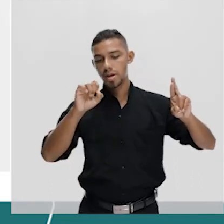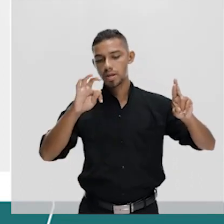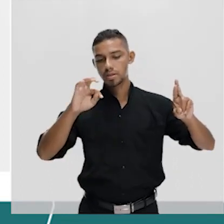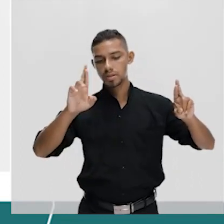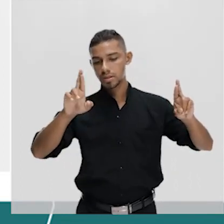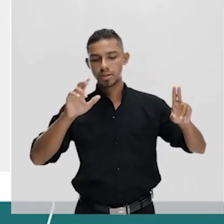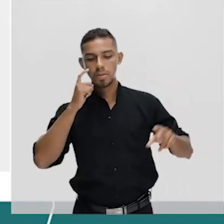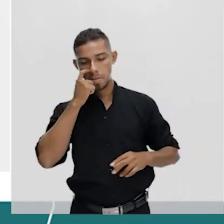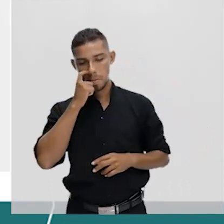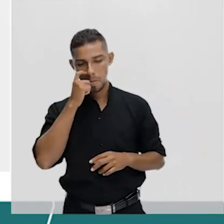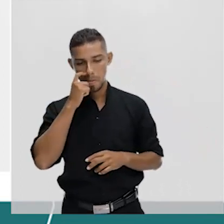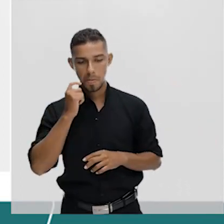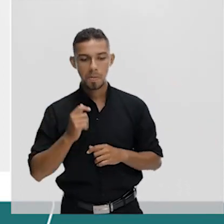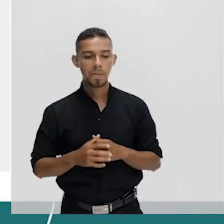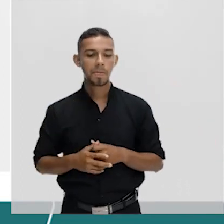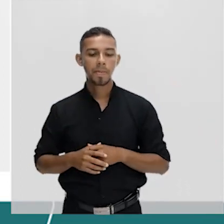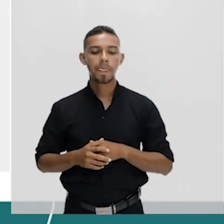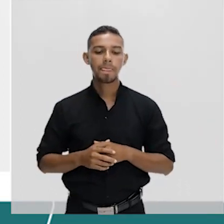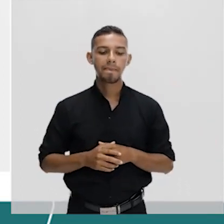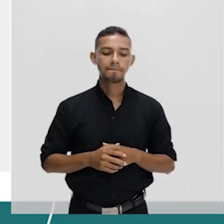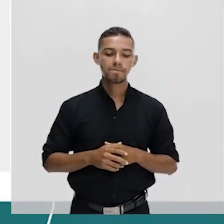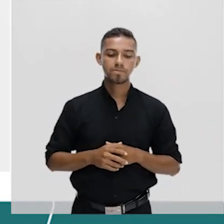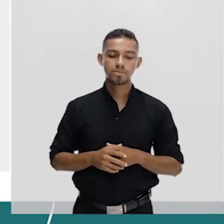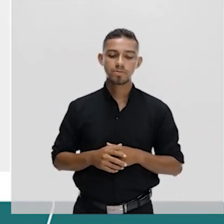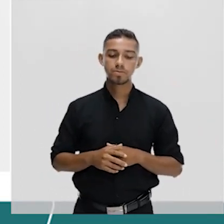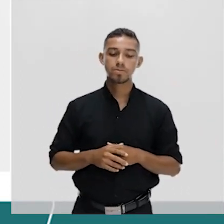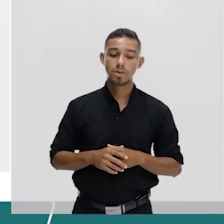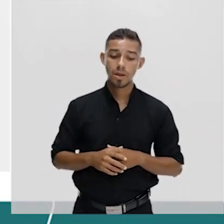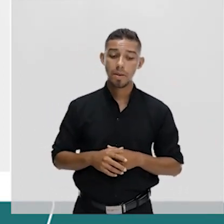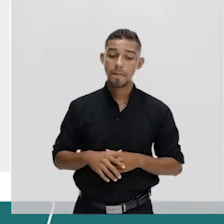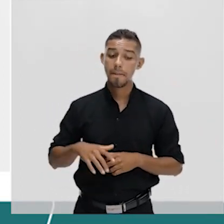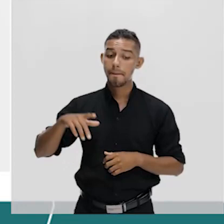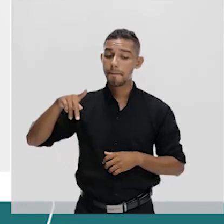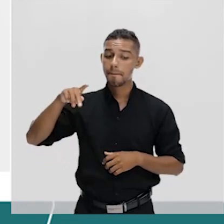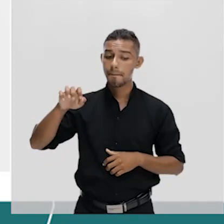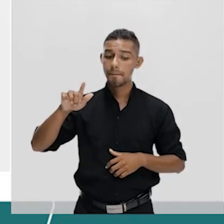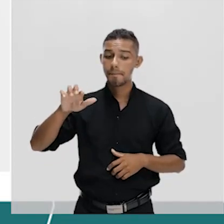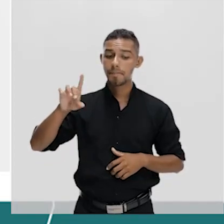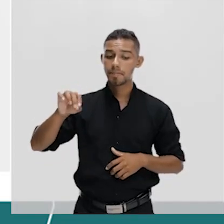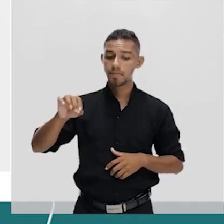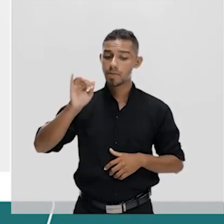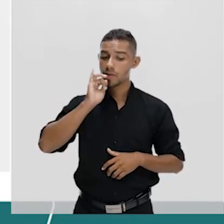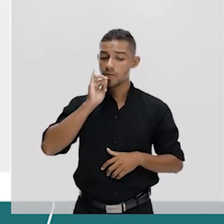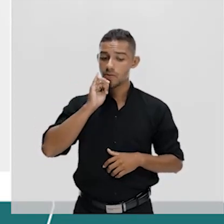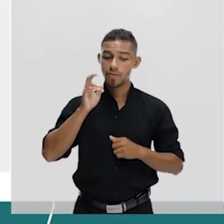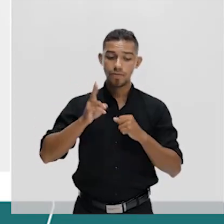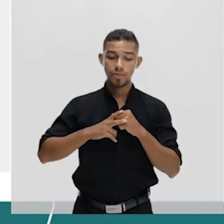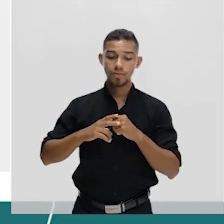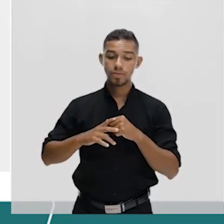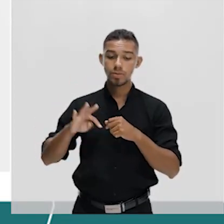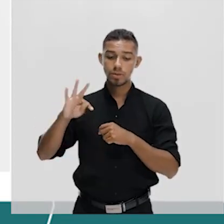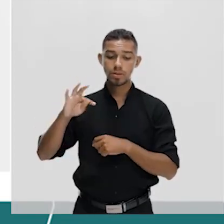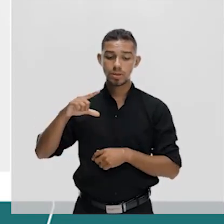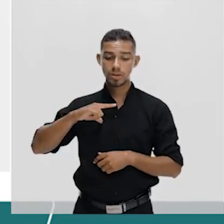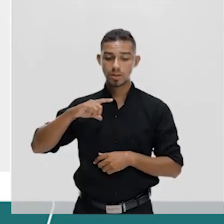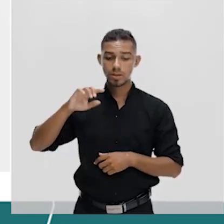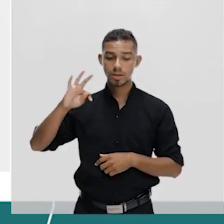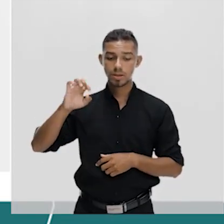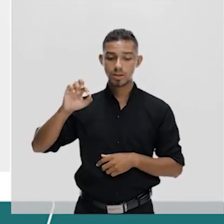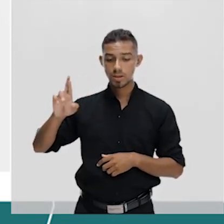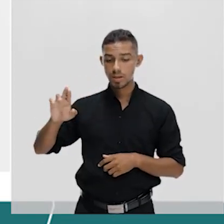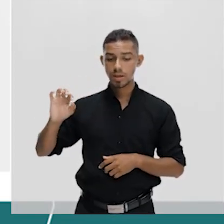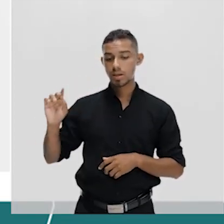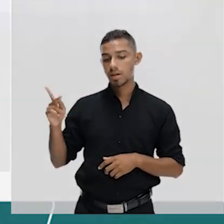pego no flagra. Pegado é usado após os verbos ter e haver. Eles tinham